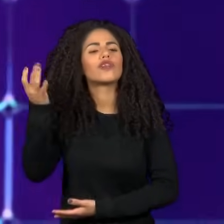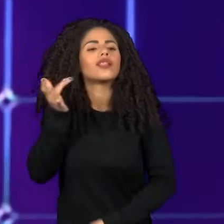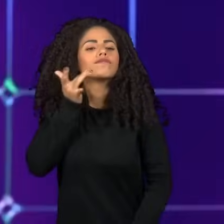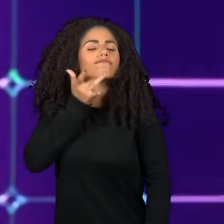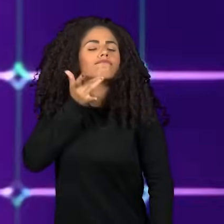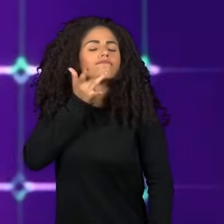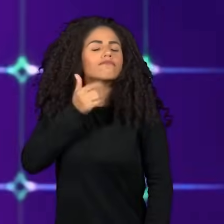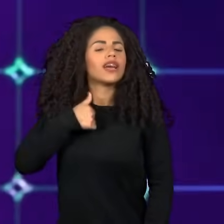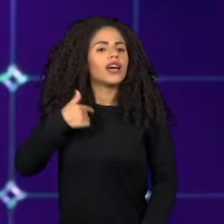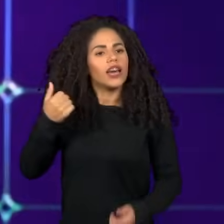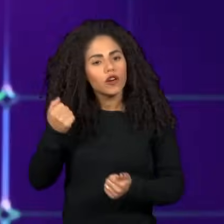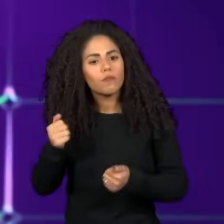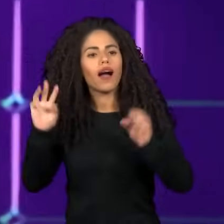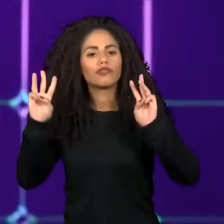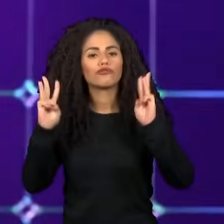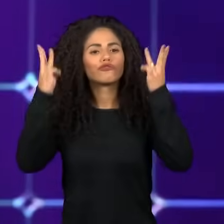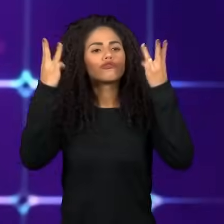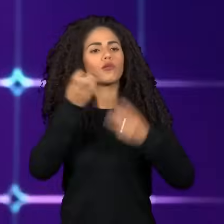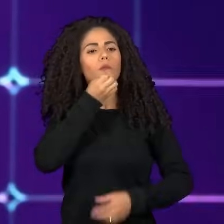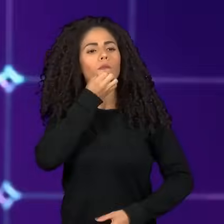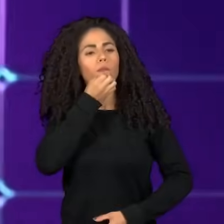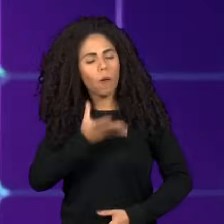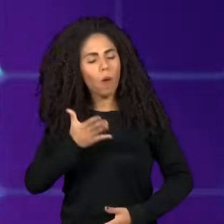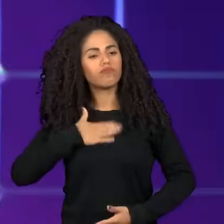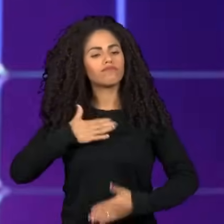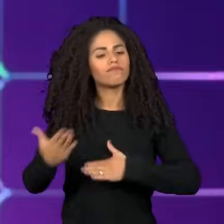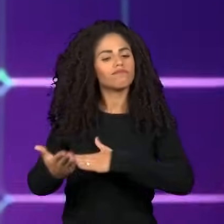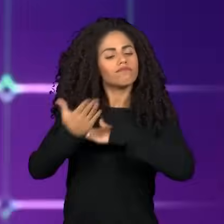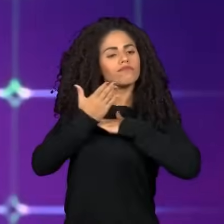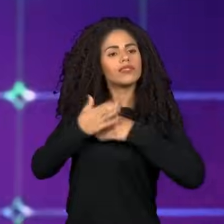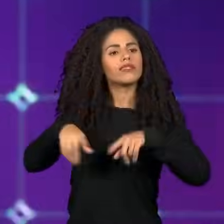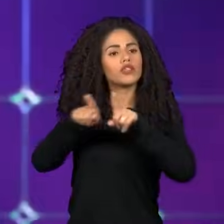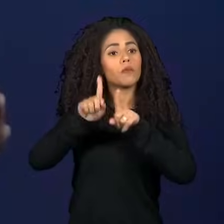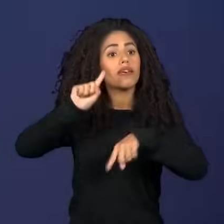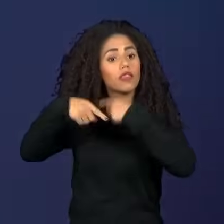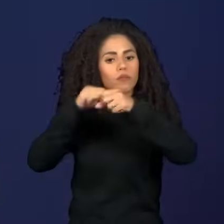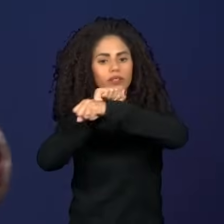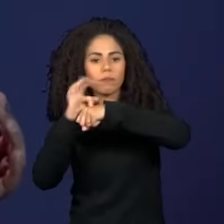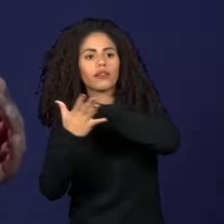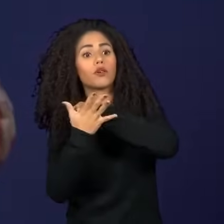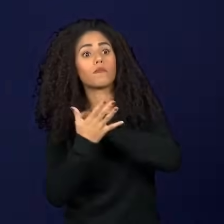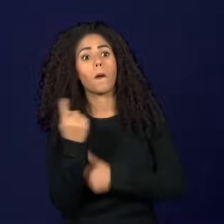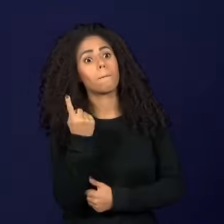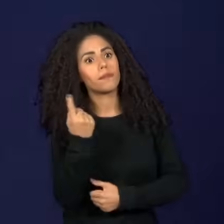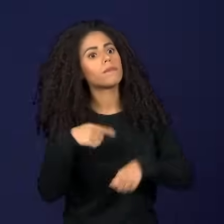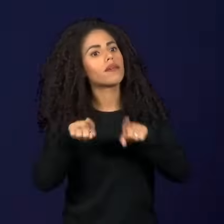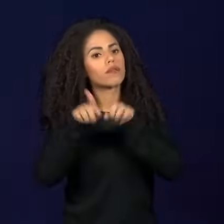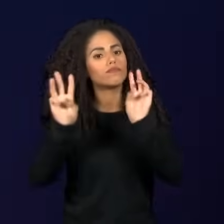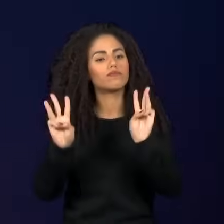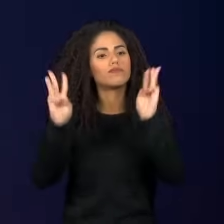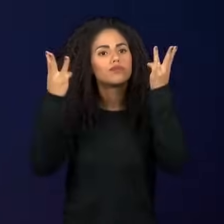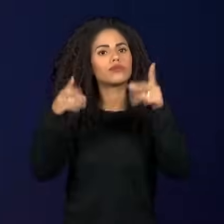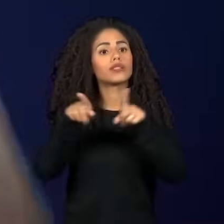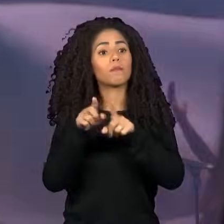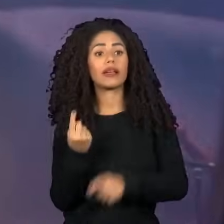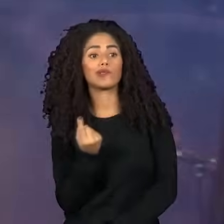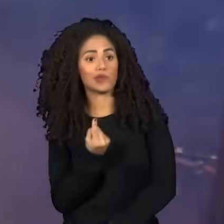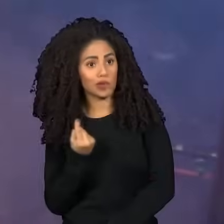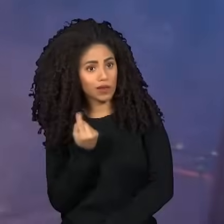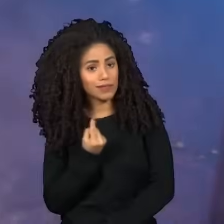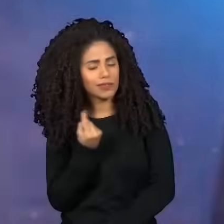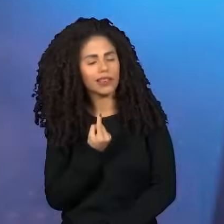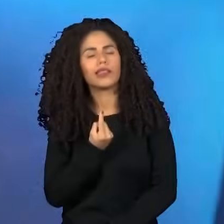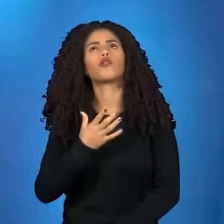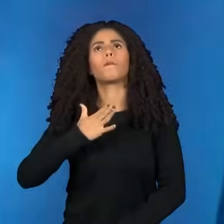gostosa e tem sido um momento de cura, assim, né? O meu primeiro show depois da pandemia, primeiro show com um disco solo, então